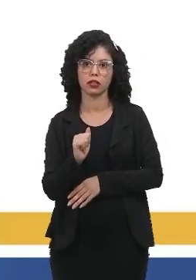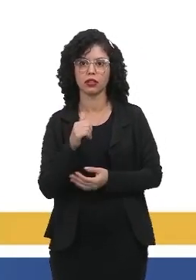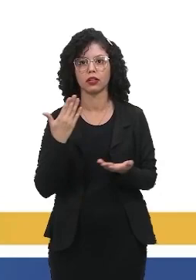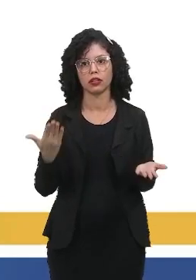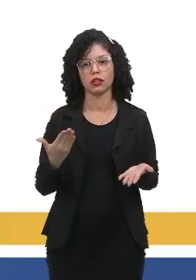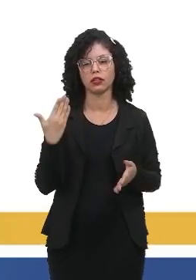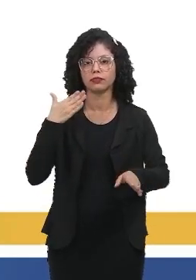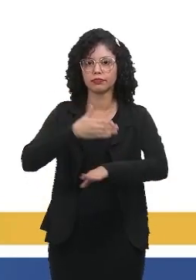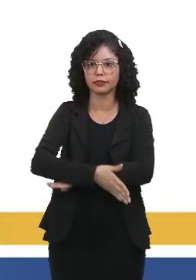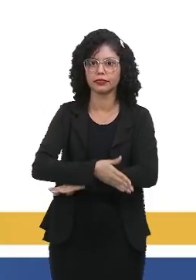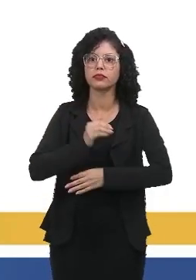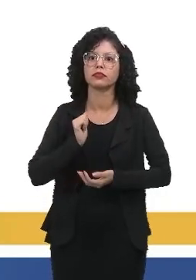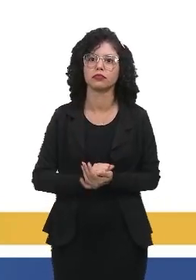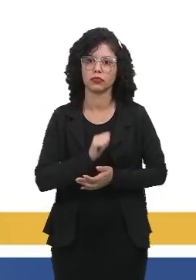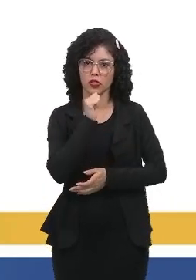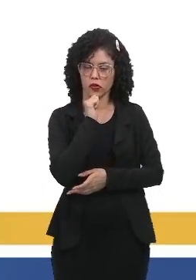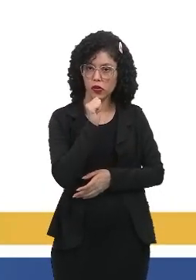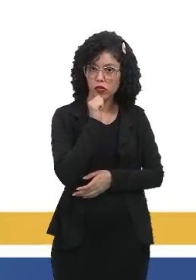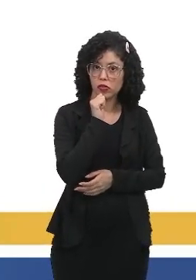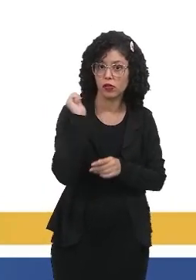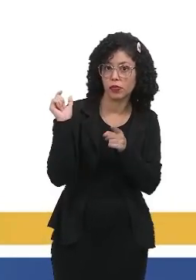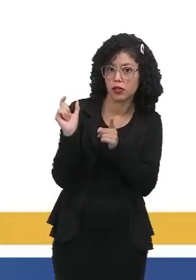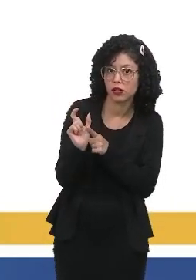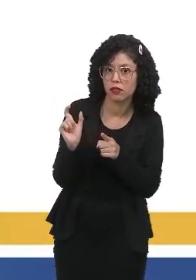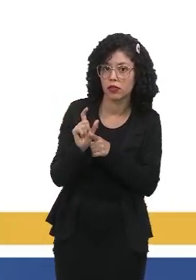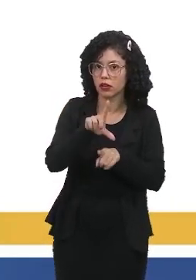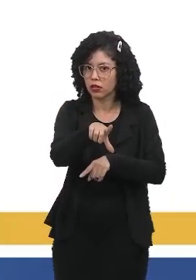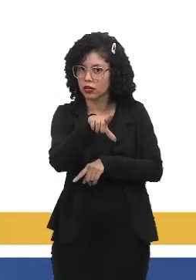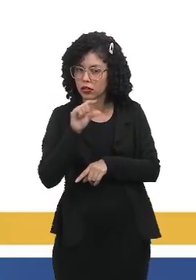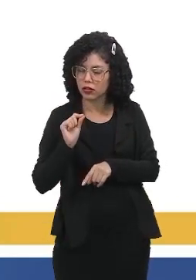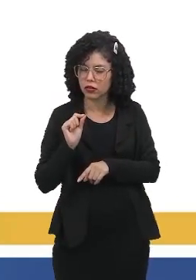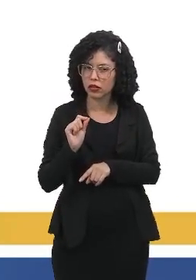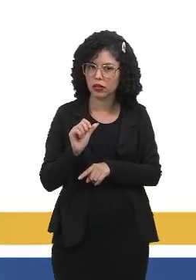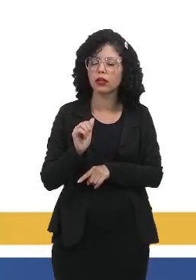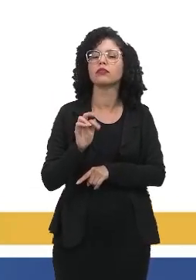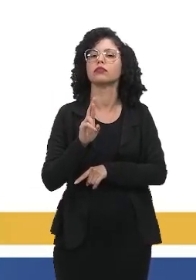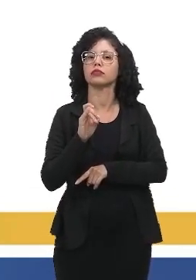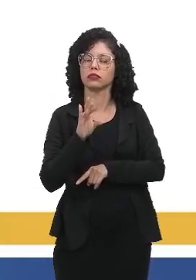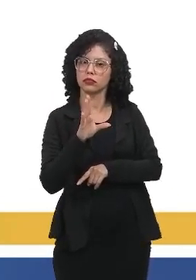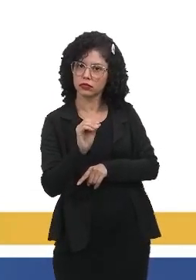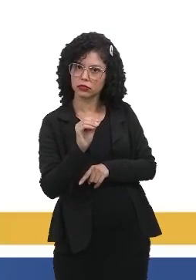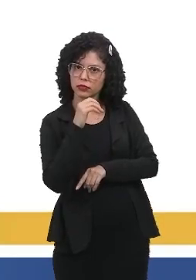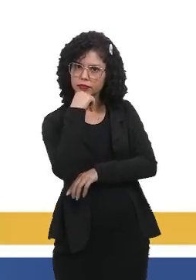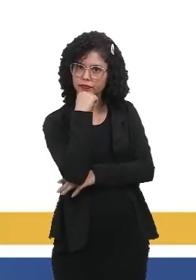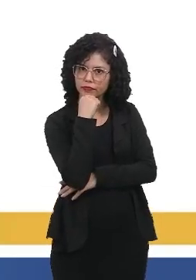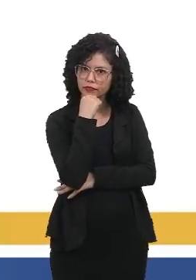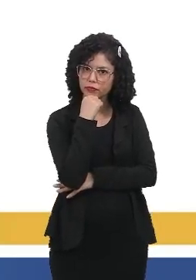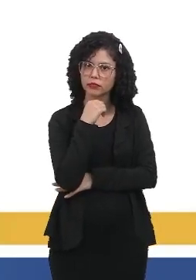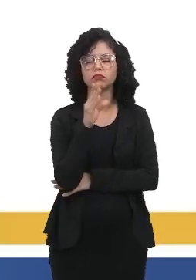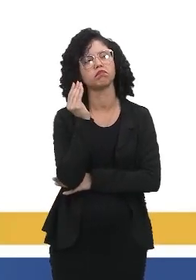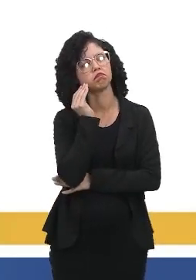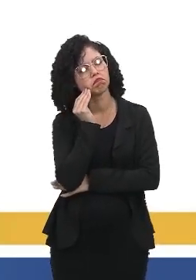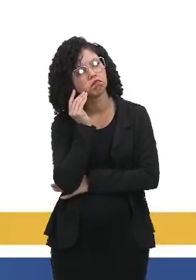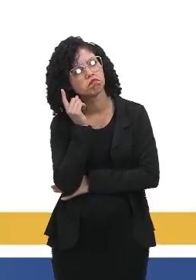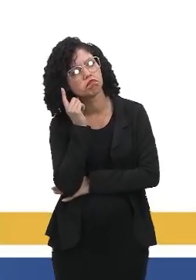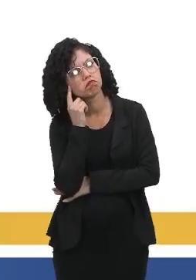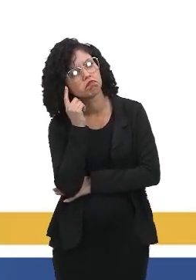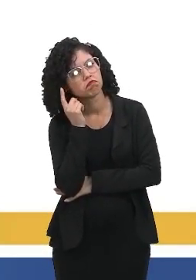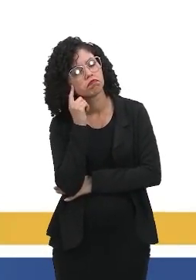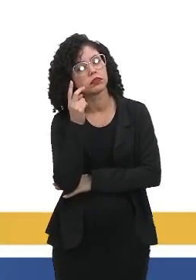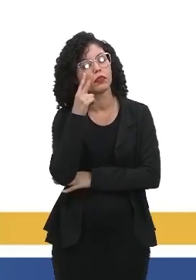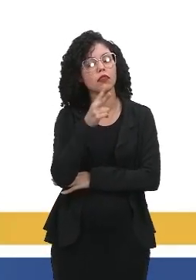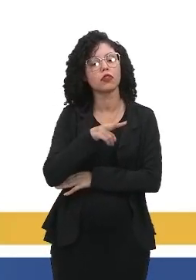costumava entrar ainda recordo da palavra que escolhi arado me deleitava